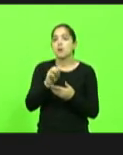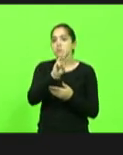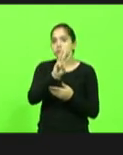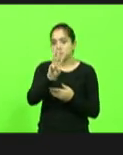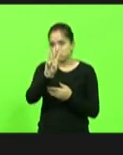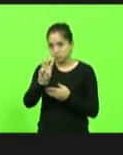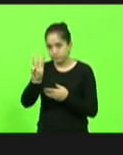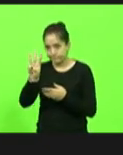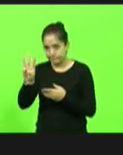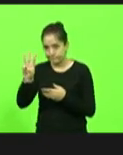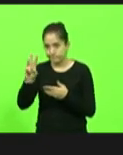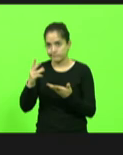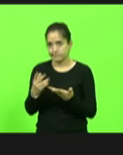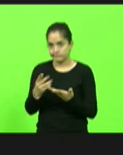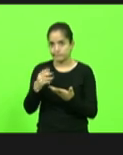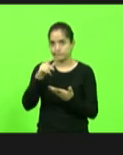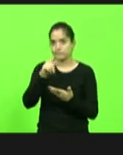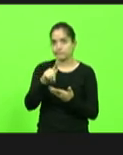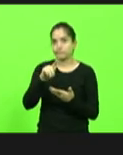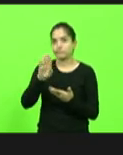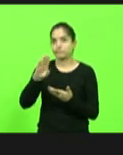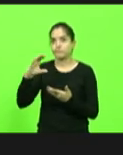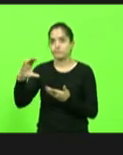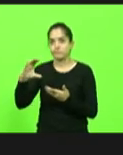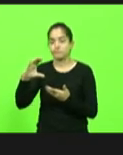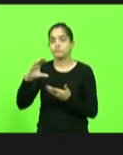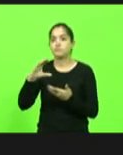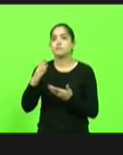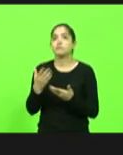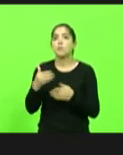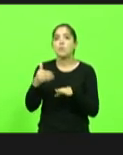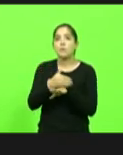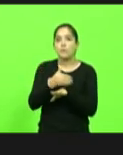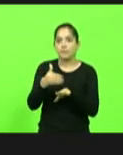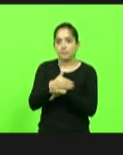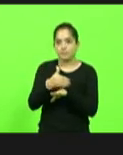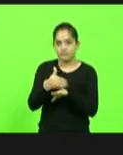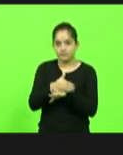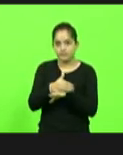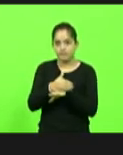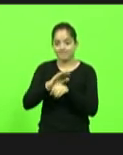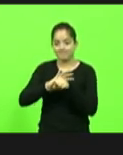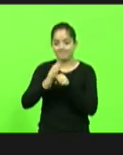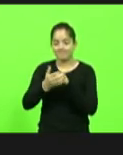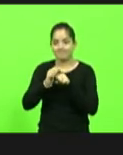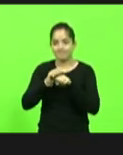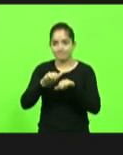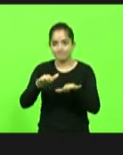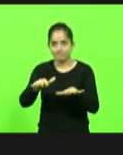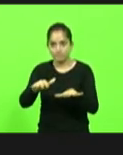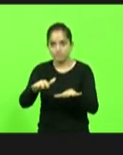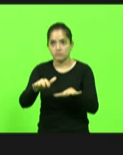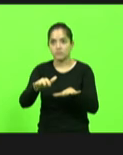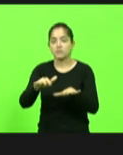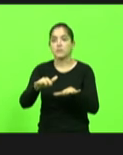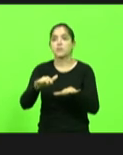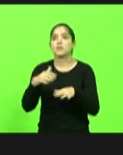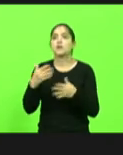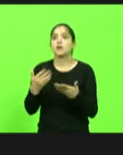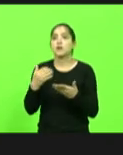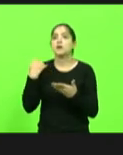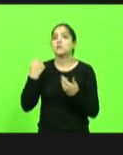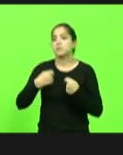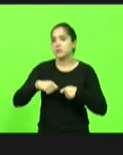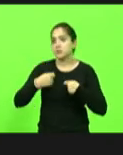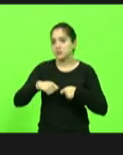ao BPC na atual conjuntura, a nível de pandemia, é inviável